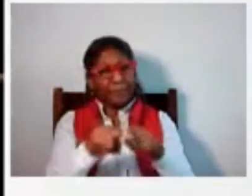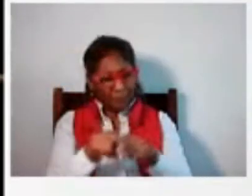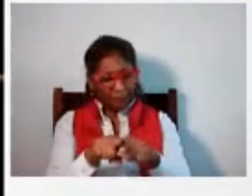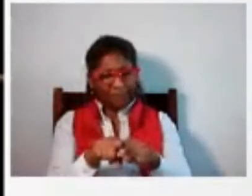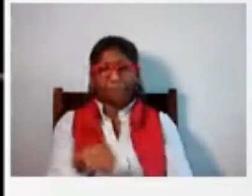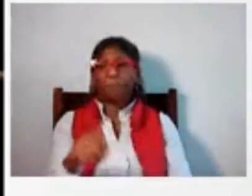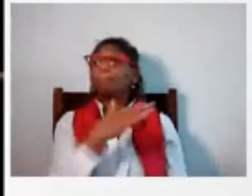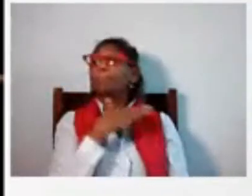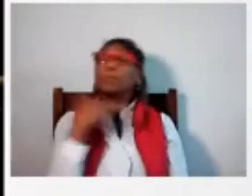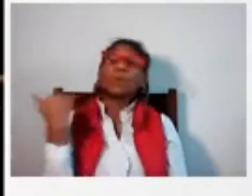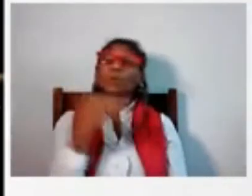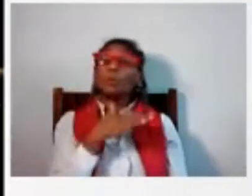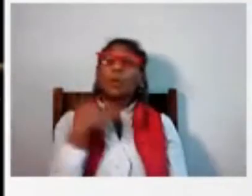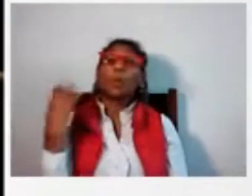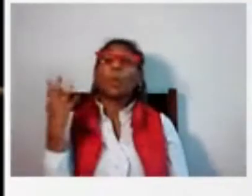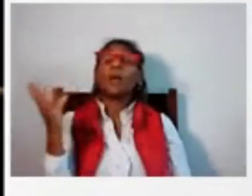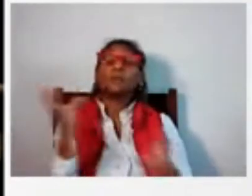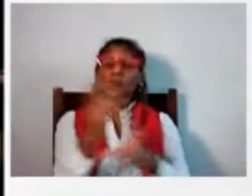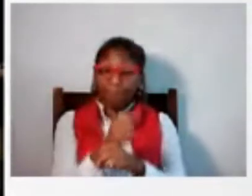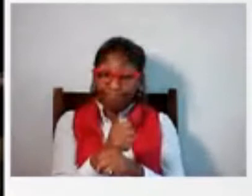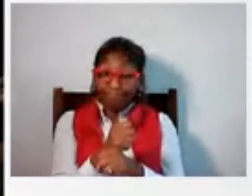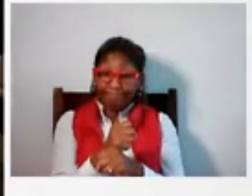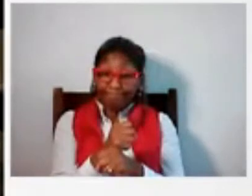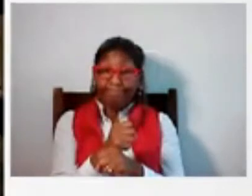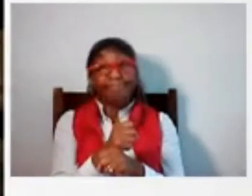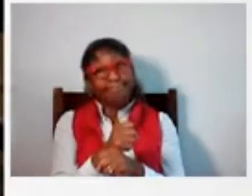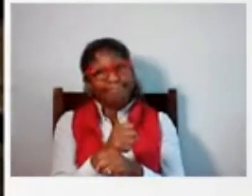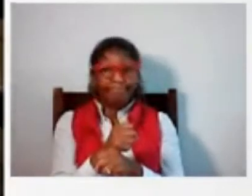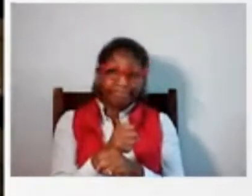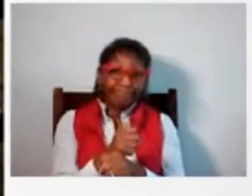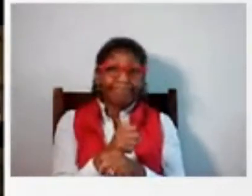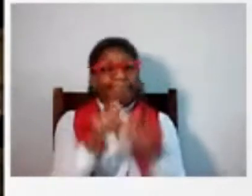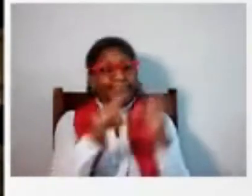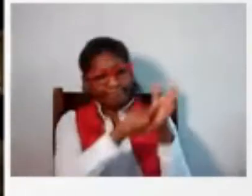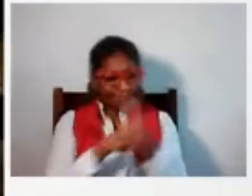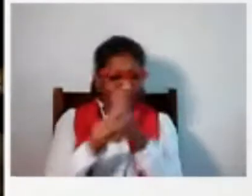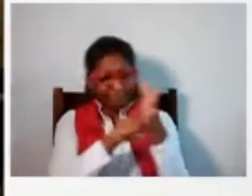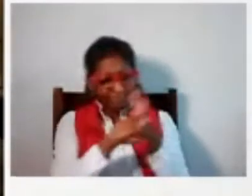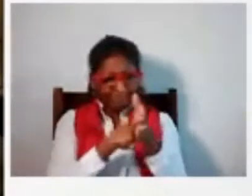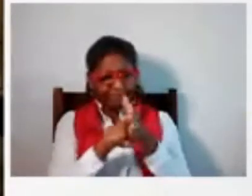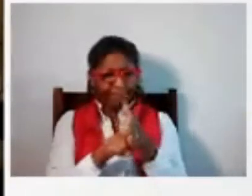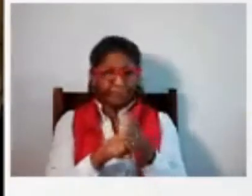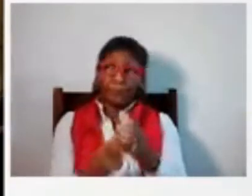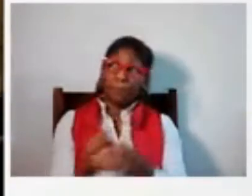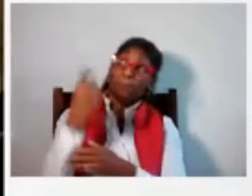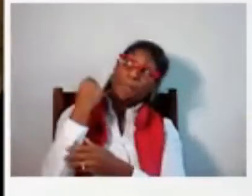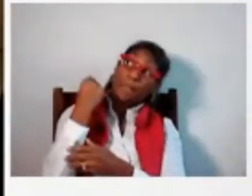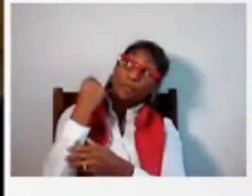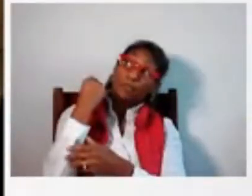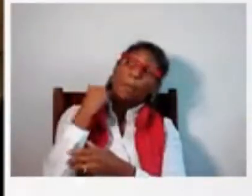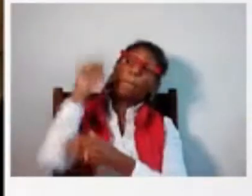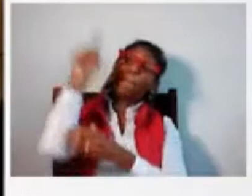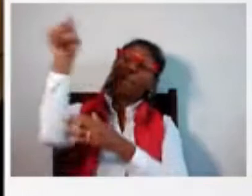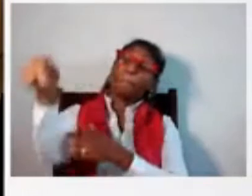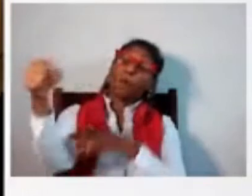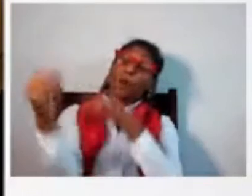nos últimos 7 dias é o indicador utilizado para fazer aquela projeção da incidência de óbitos para os próximos dias, que chega a uma projeção